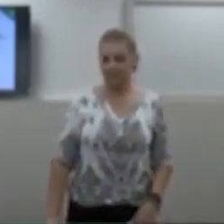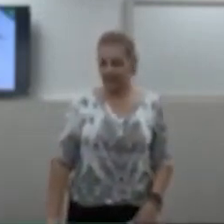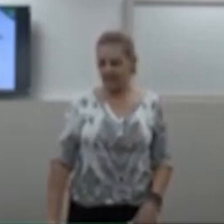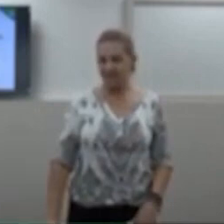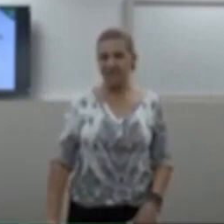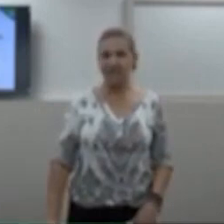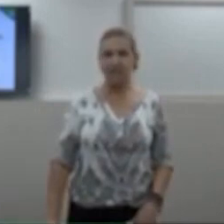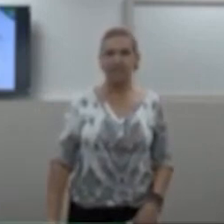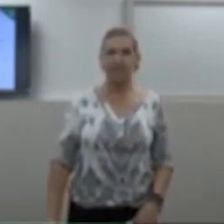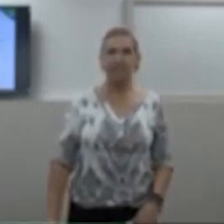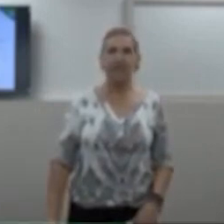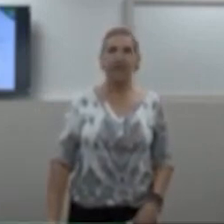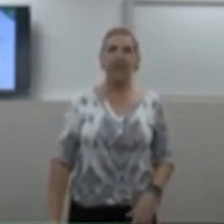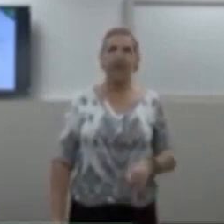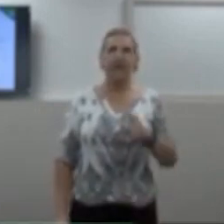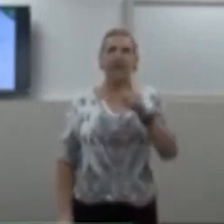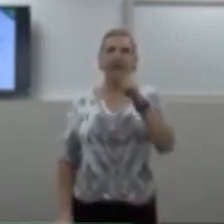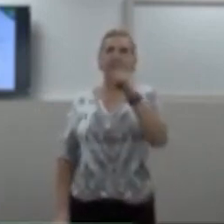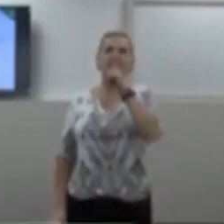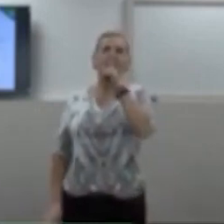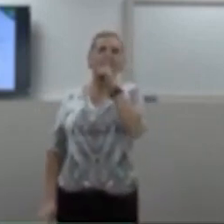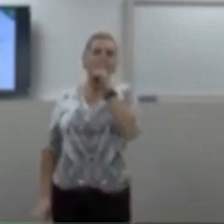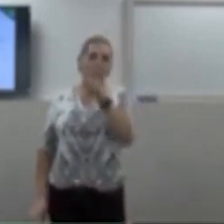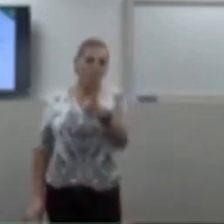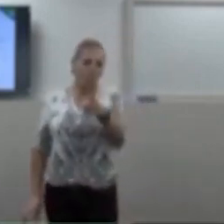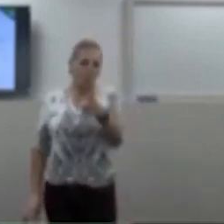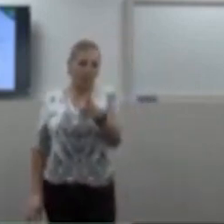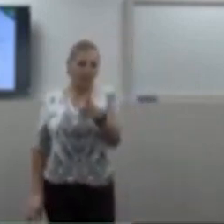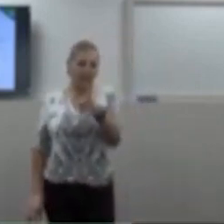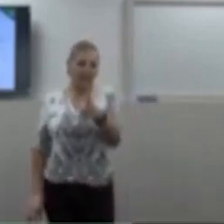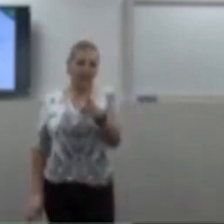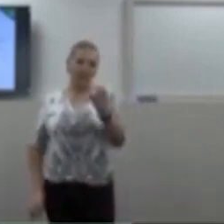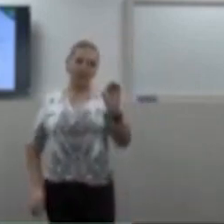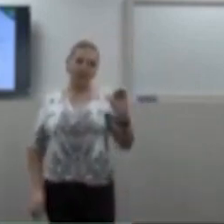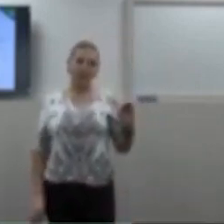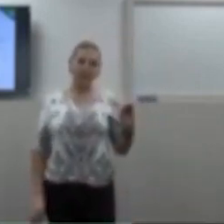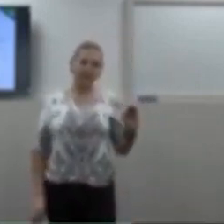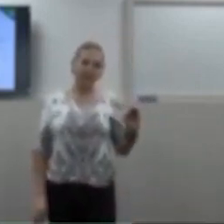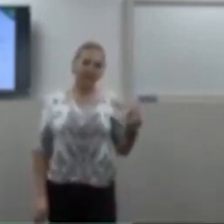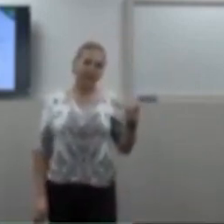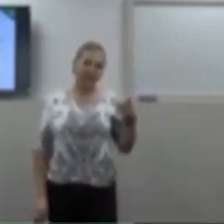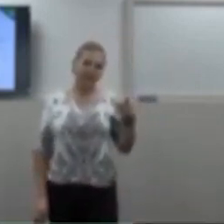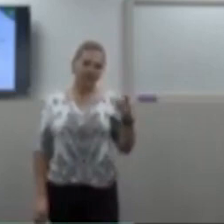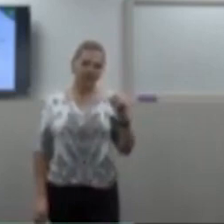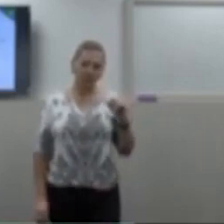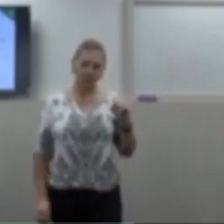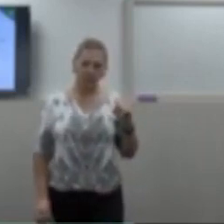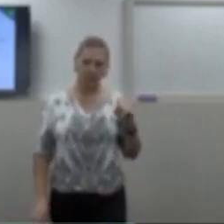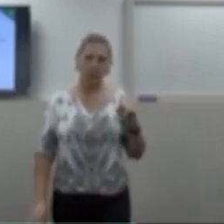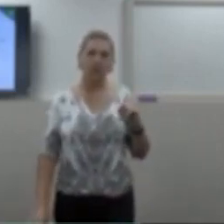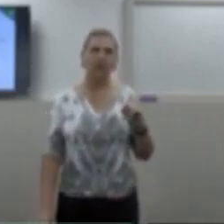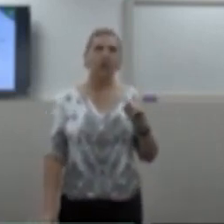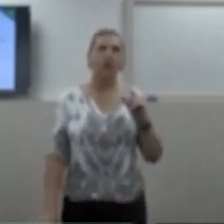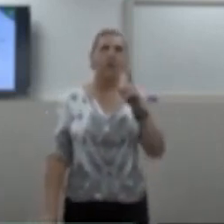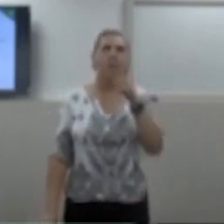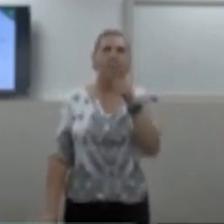bonitinho. Tarefinha. Tarefinha 1, tá? Eu vou dar um tempo para você, 3